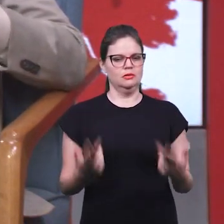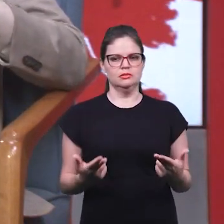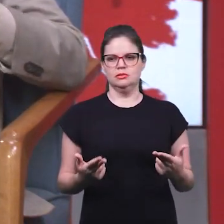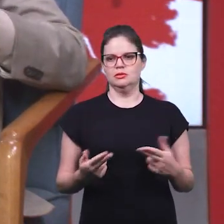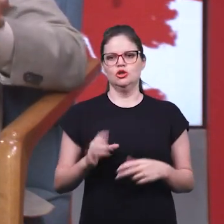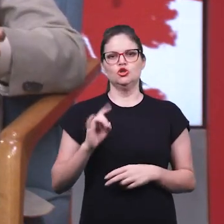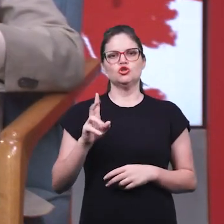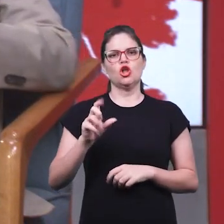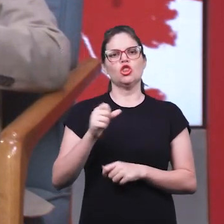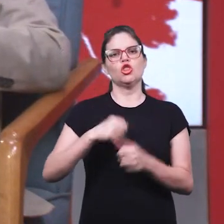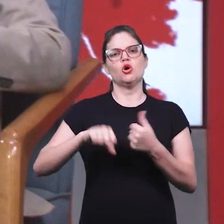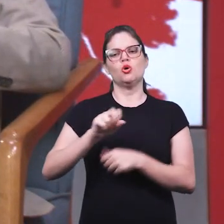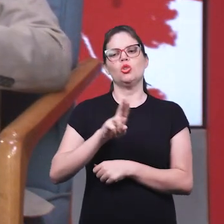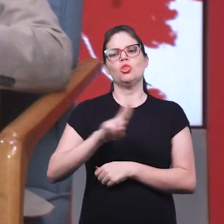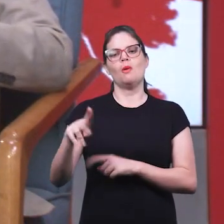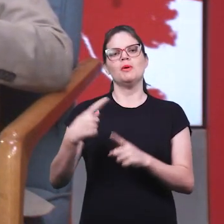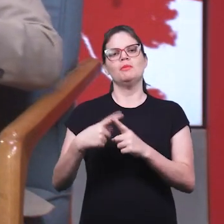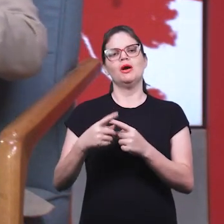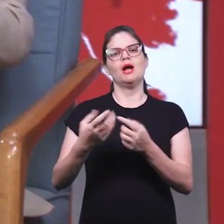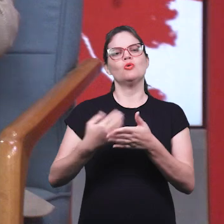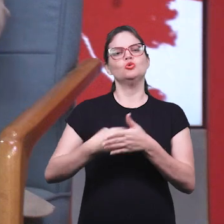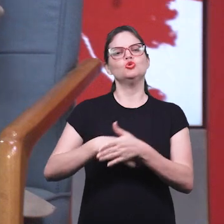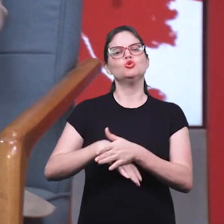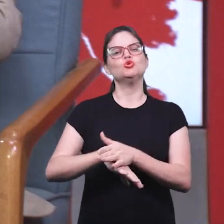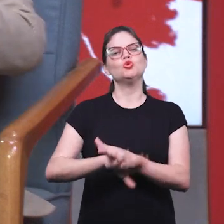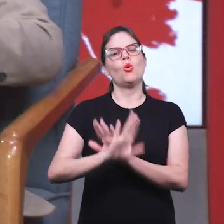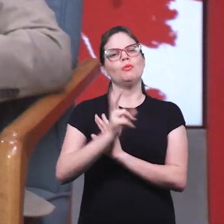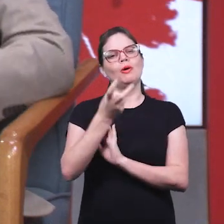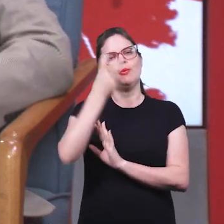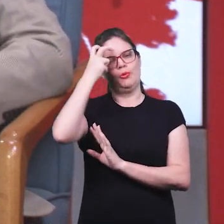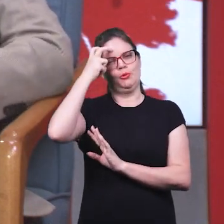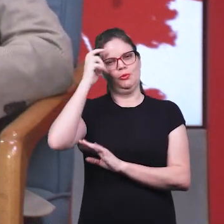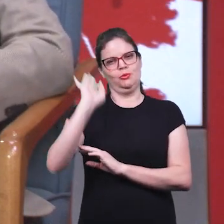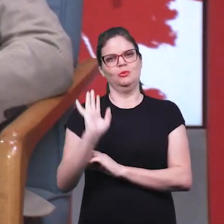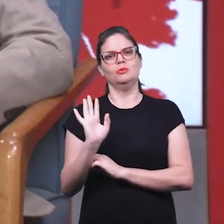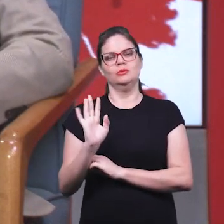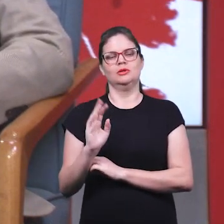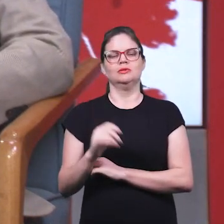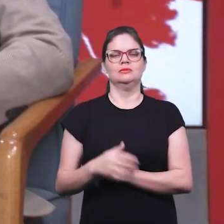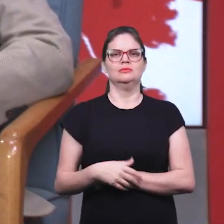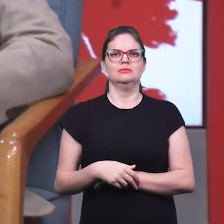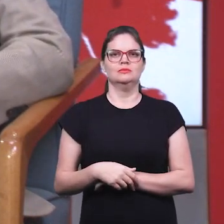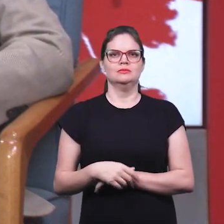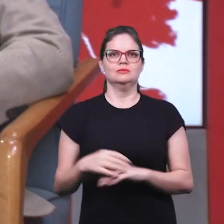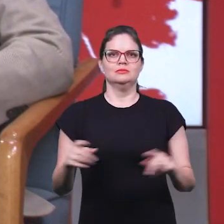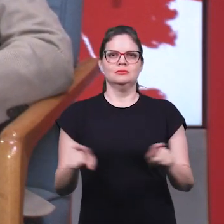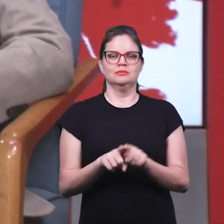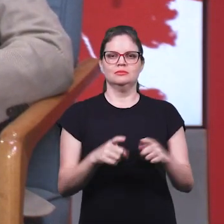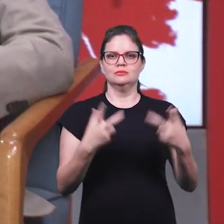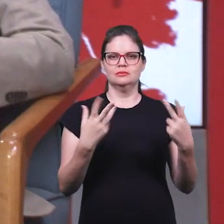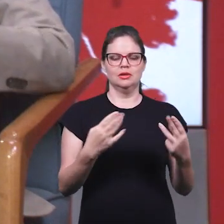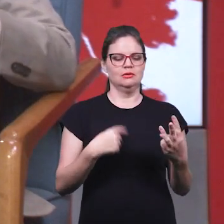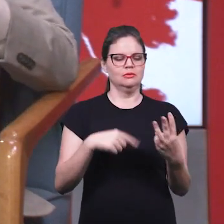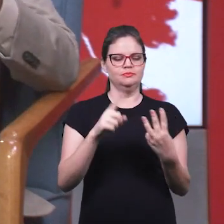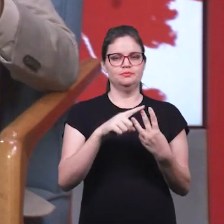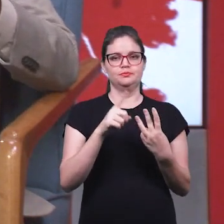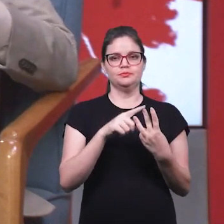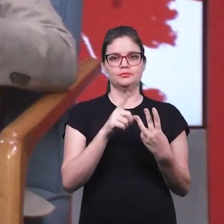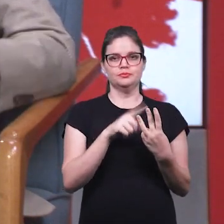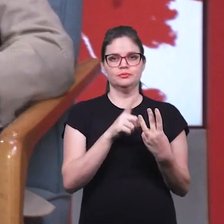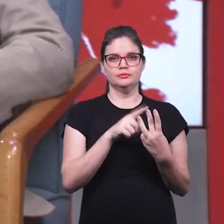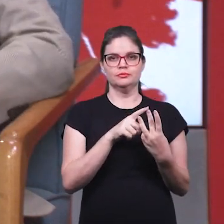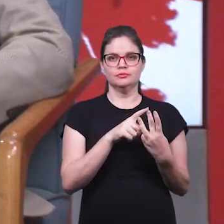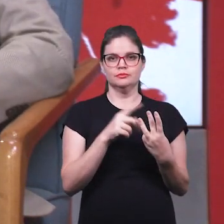era o pastor na figura do ancião, assim como também, né, como a figura